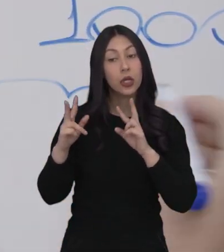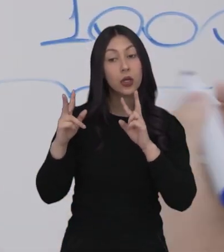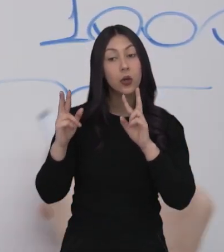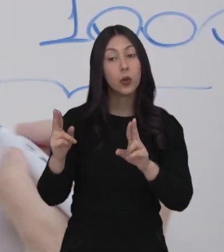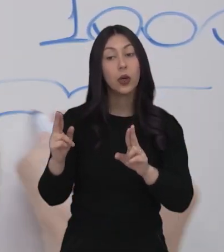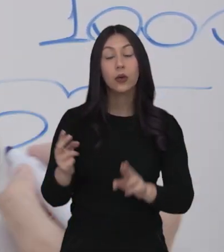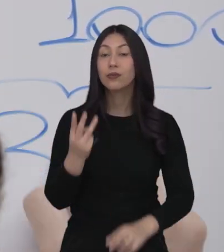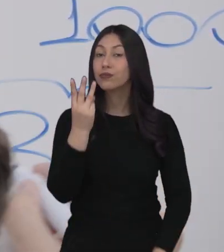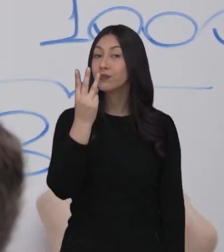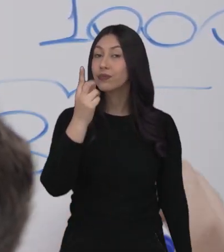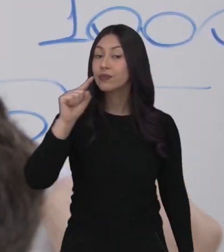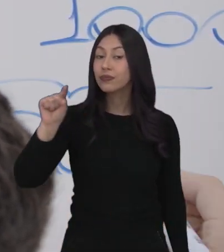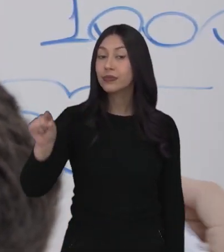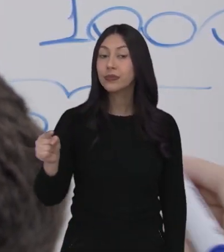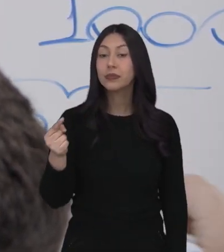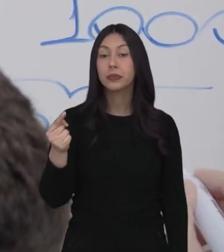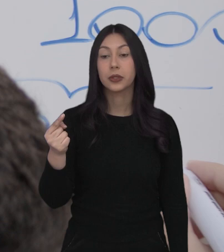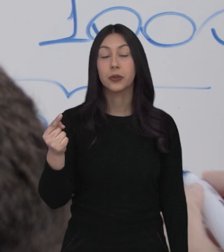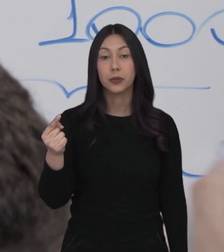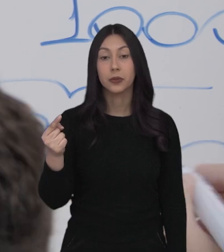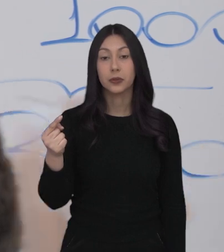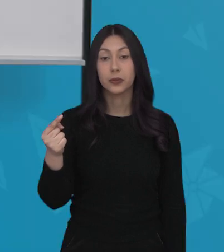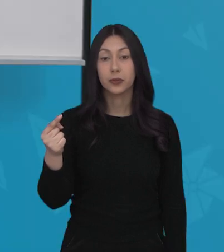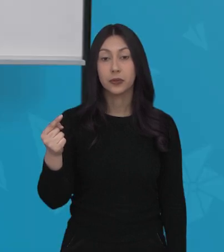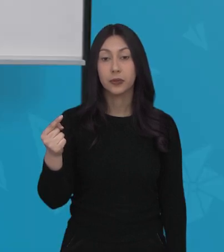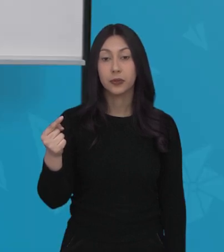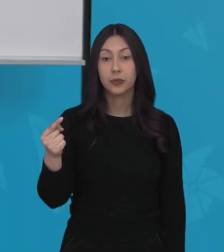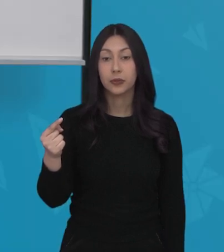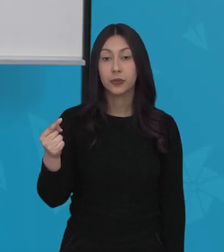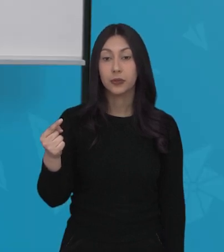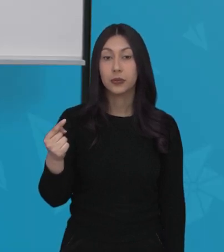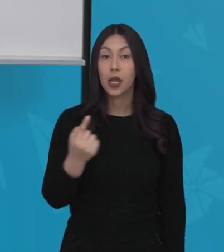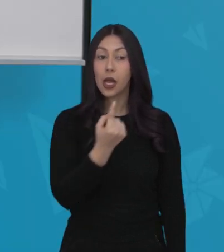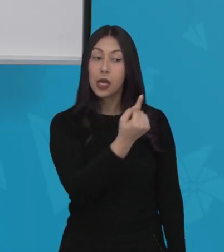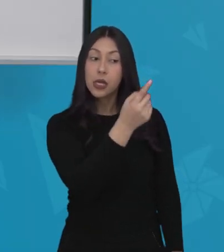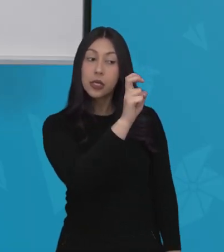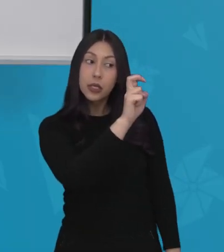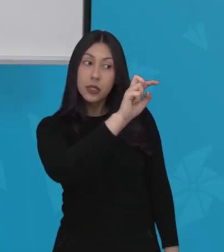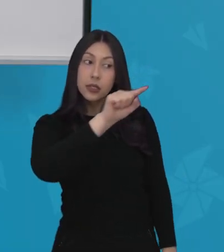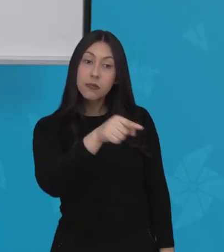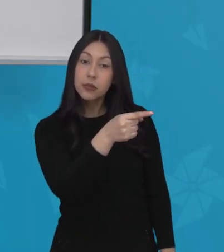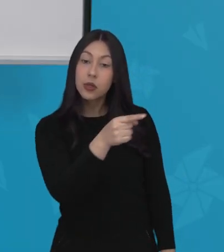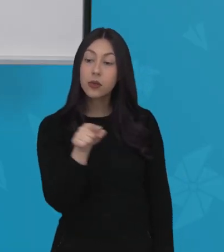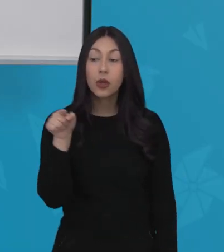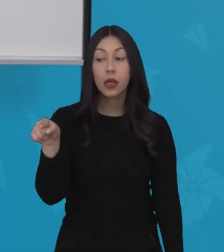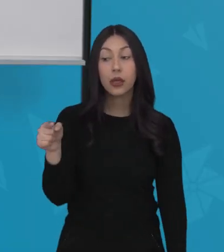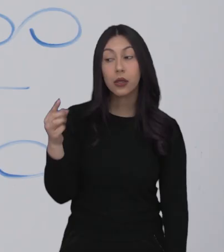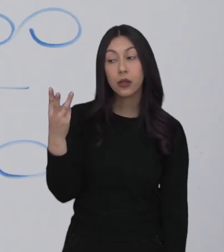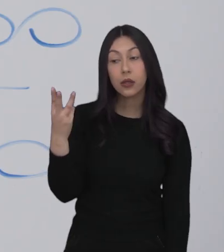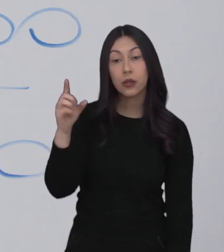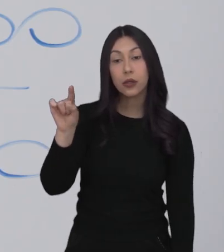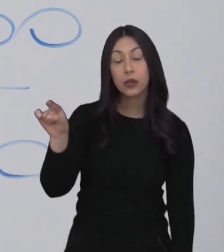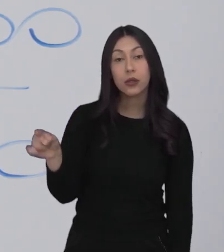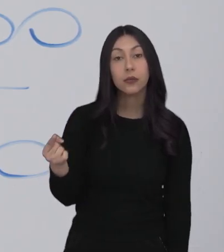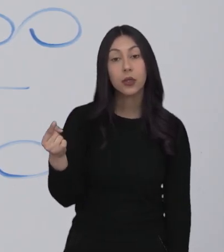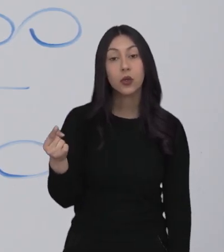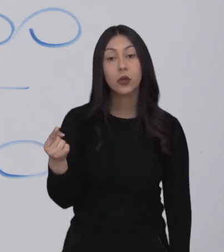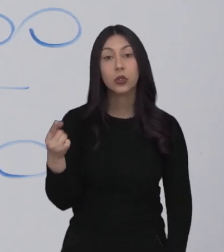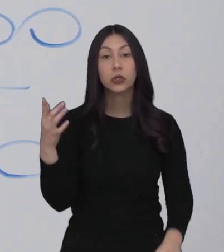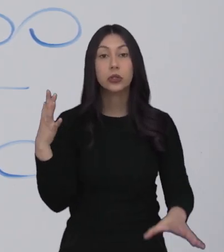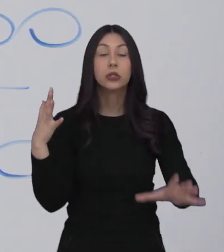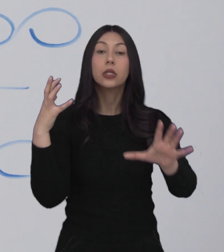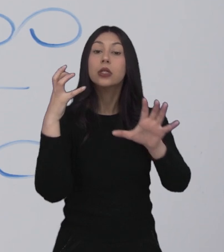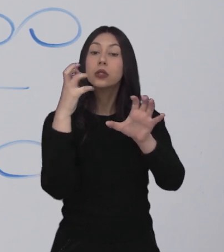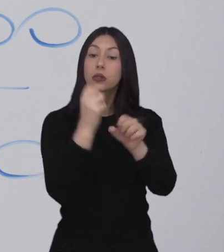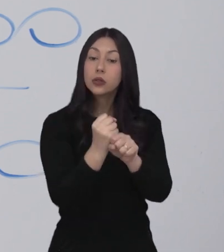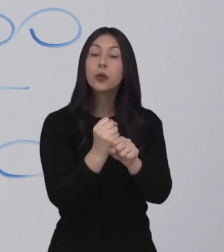o 3.000. Então, esse daqui é o 15.000, esse daqui é o 3.000. Quando eu fizesse essa soma aqui dessa